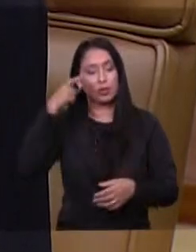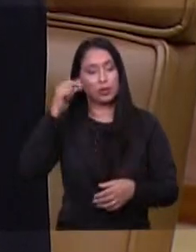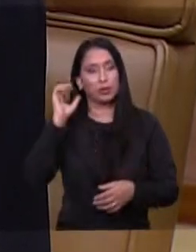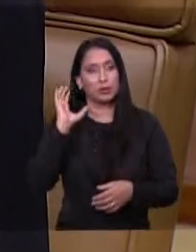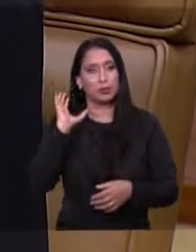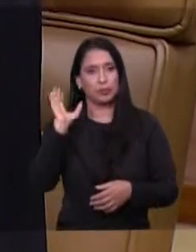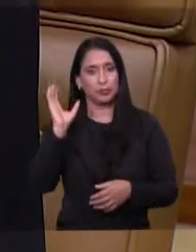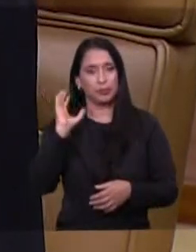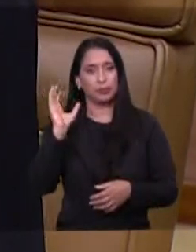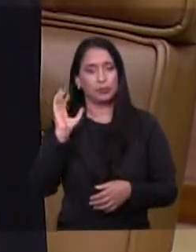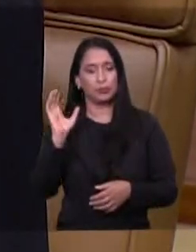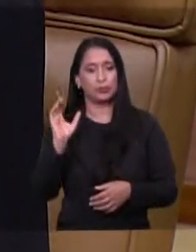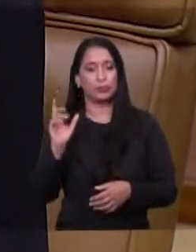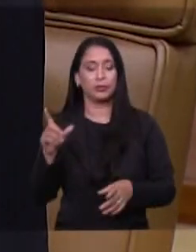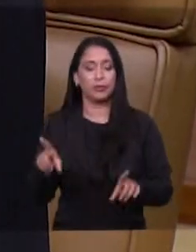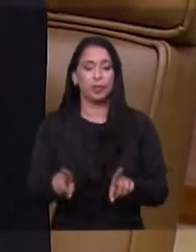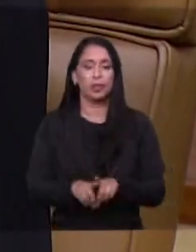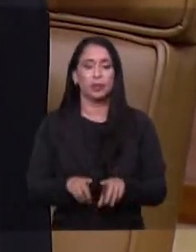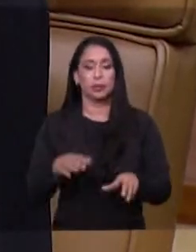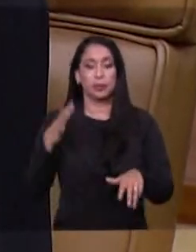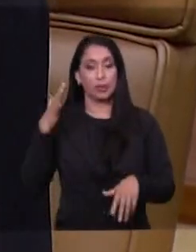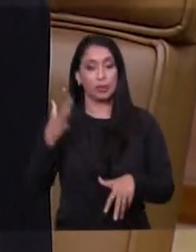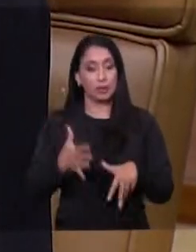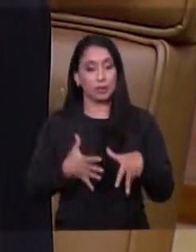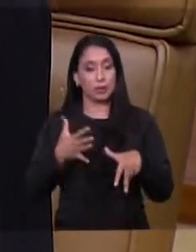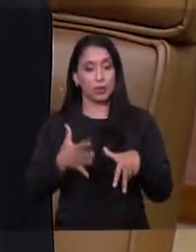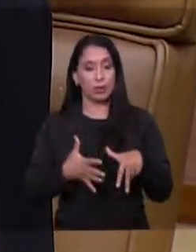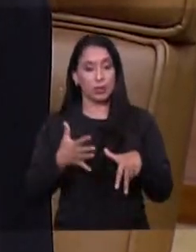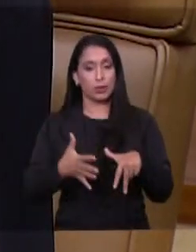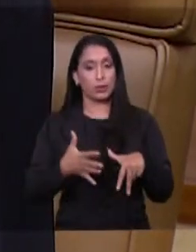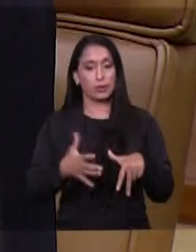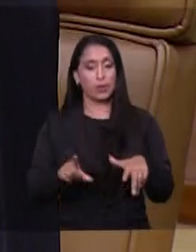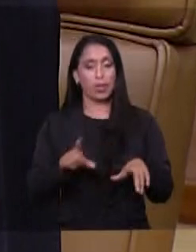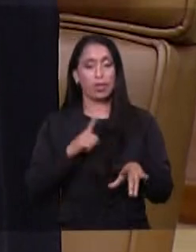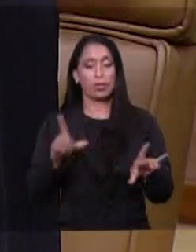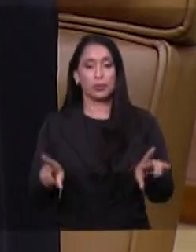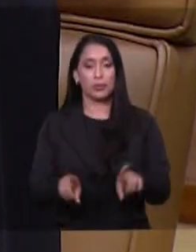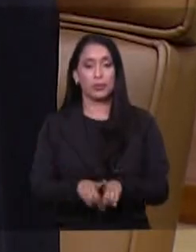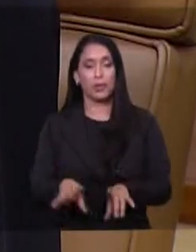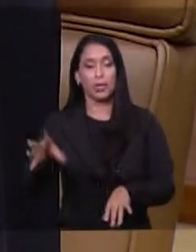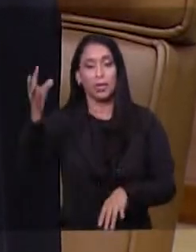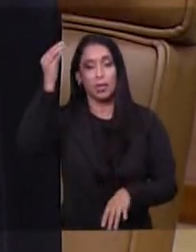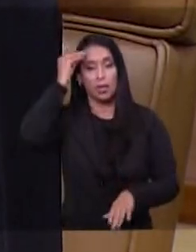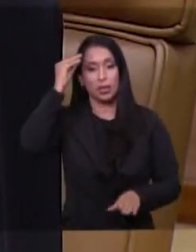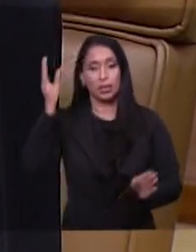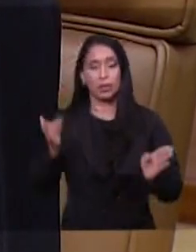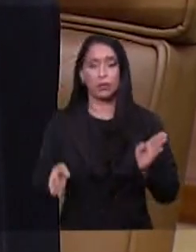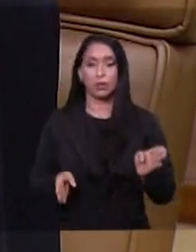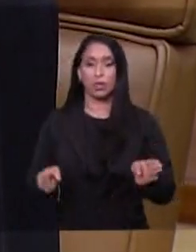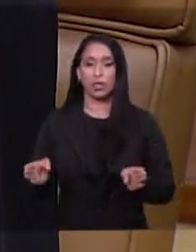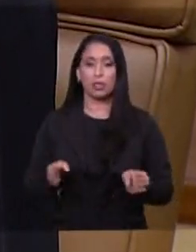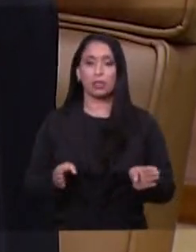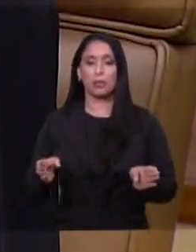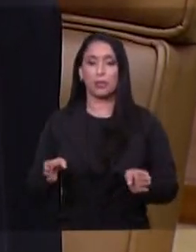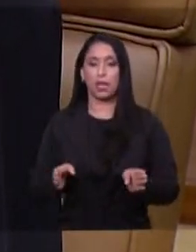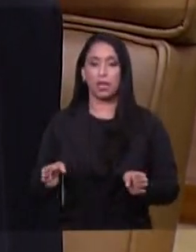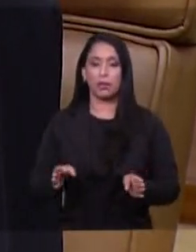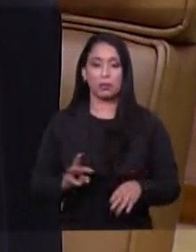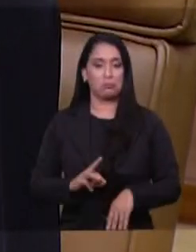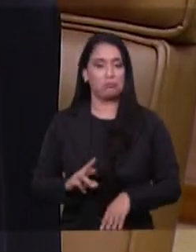Rosa Weber e também nas sustentações orais, eu também entendo que esse prazo